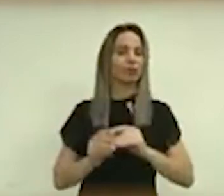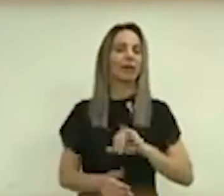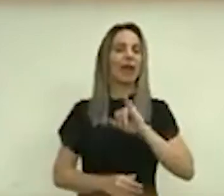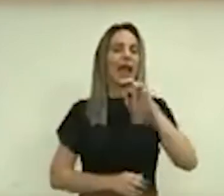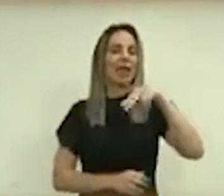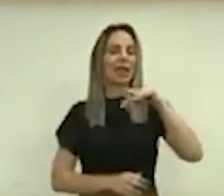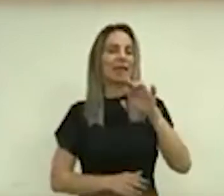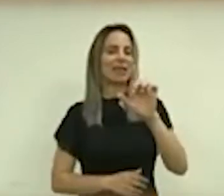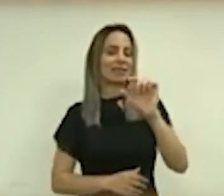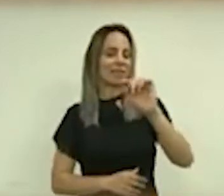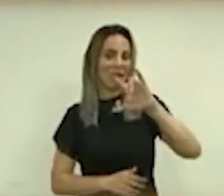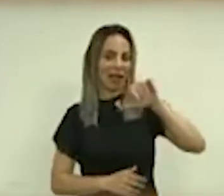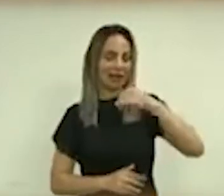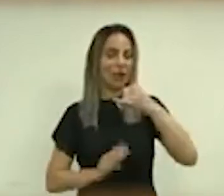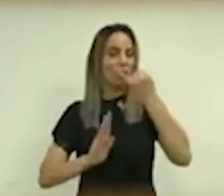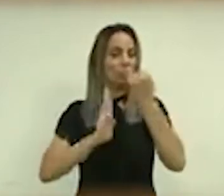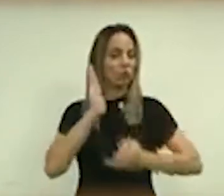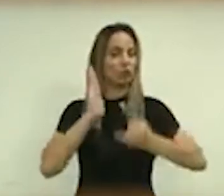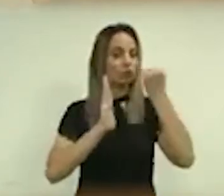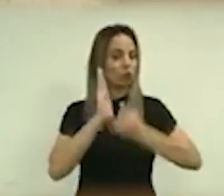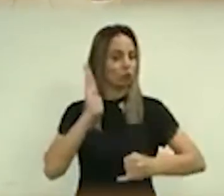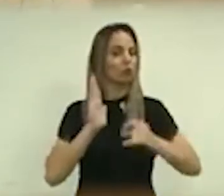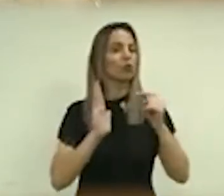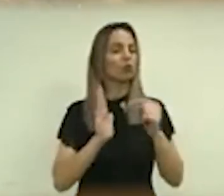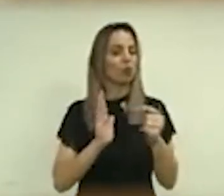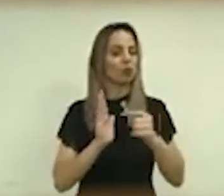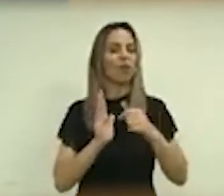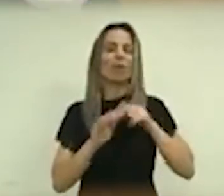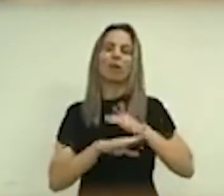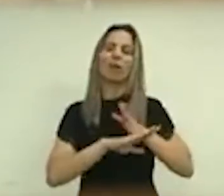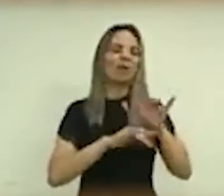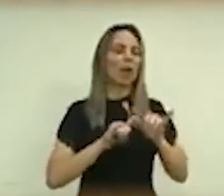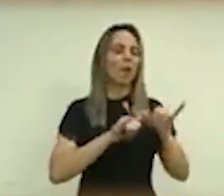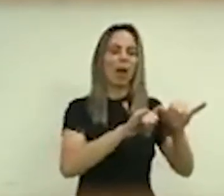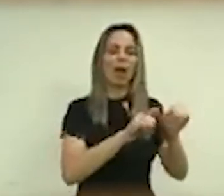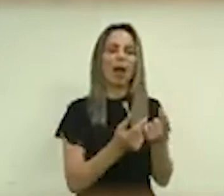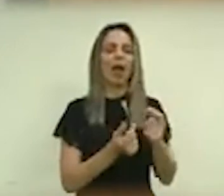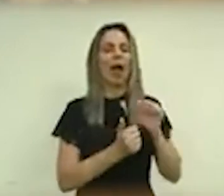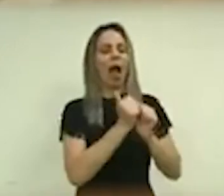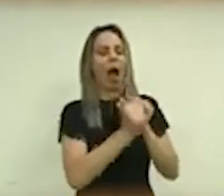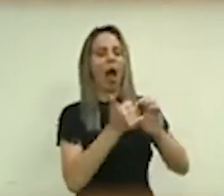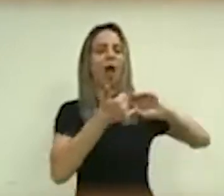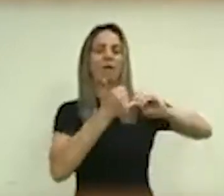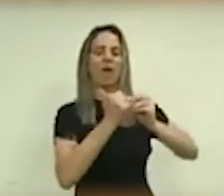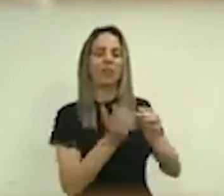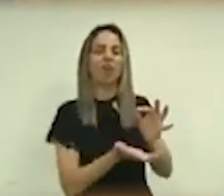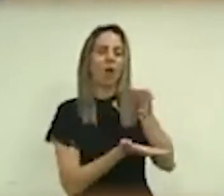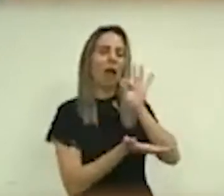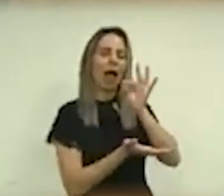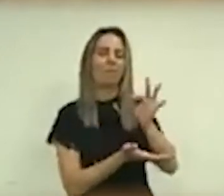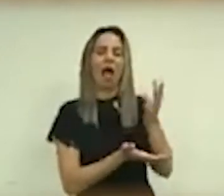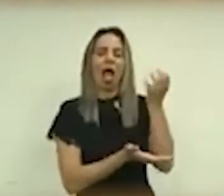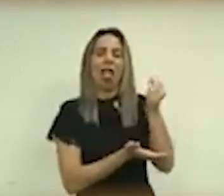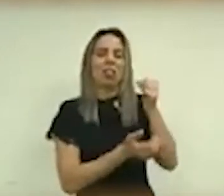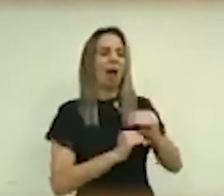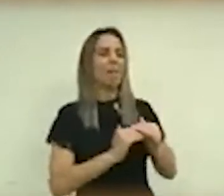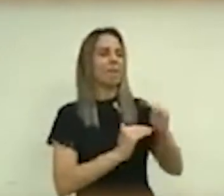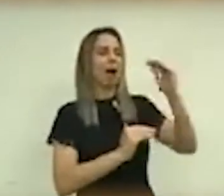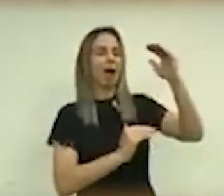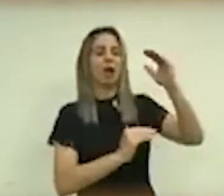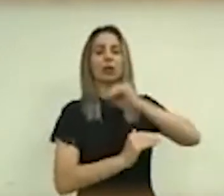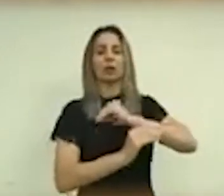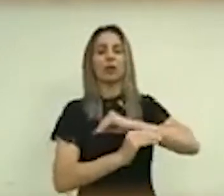inflacionário, que seria a reposição da inflação, porque você vai no supermercado, o arroz aumenta, o feijão aumenta, o café aumenta, o leite aumenta, e o salário